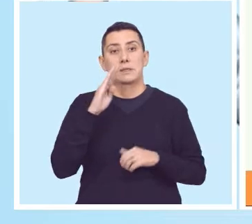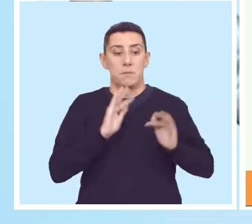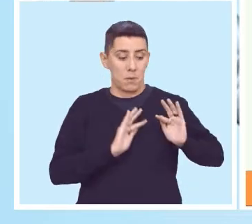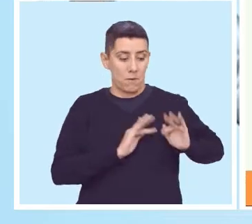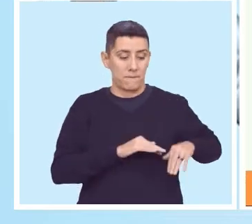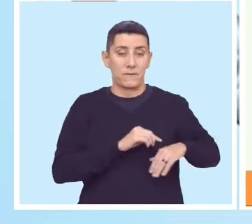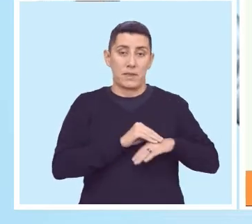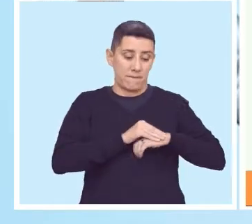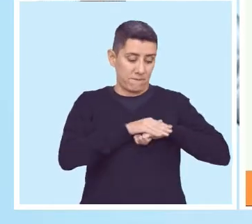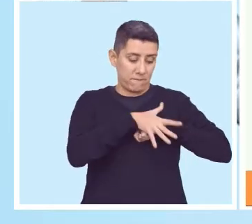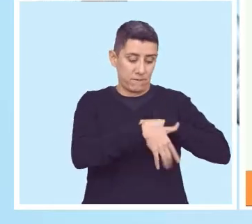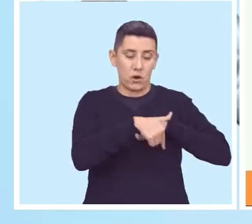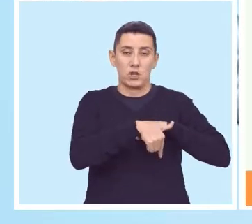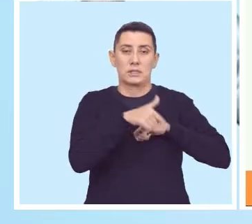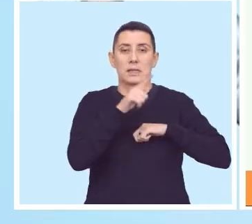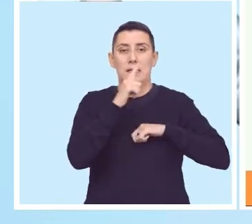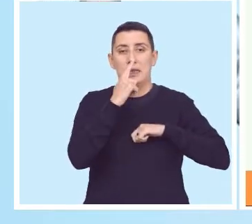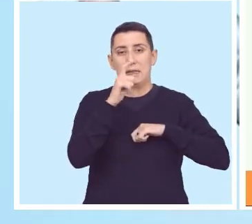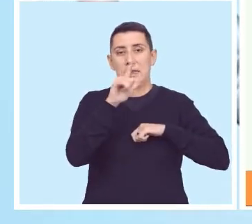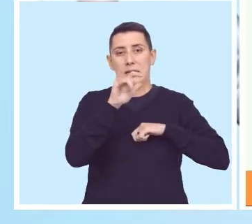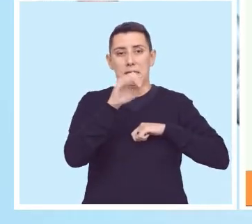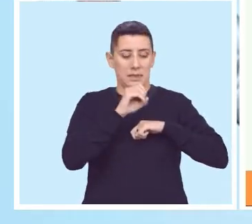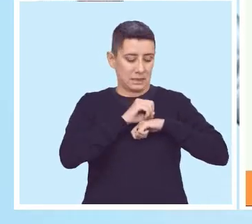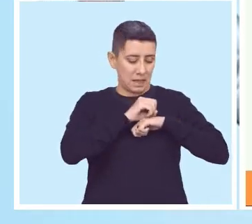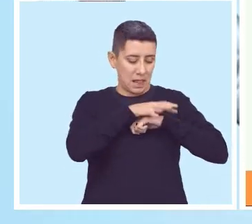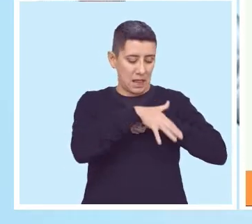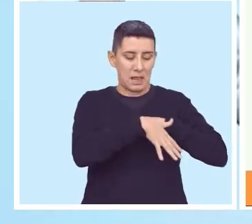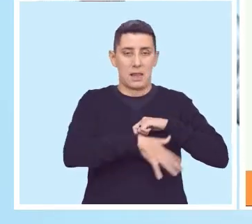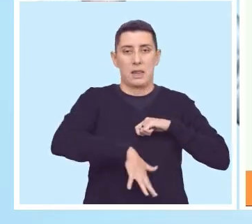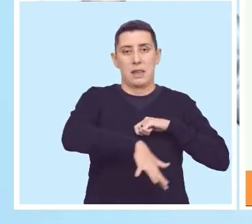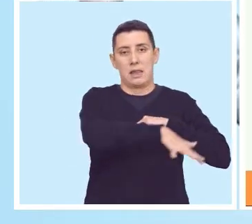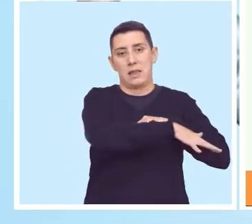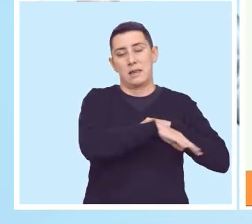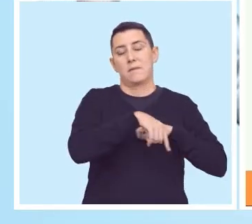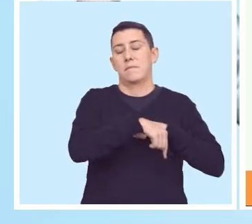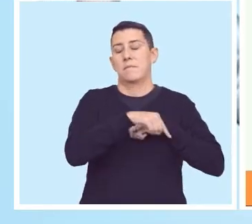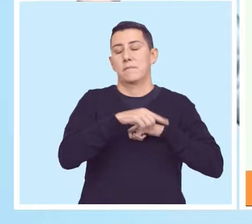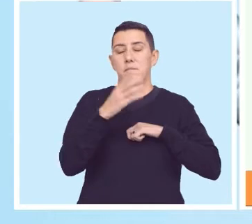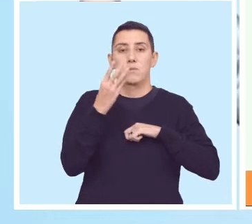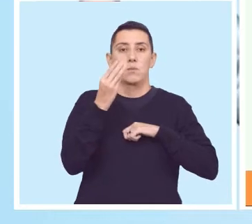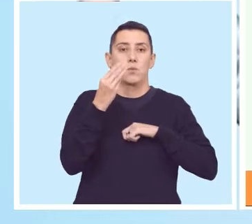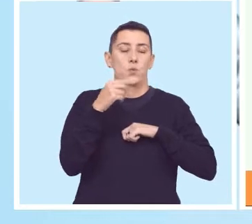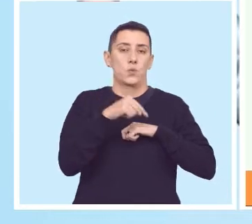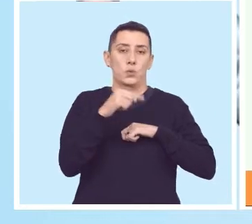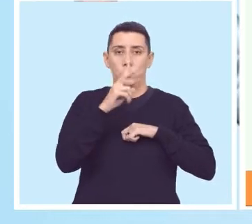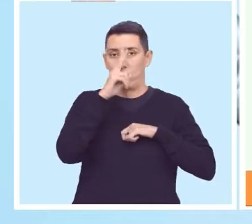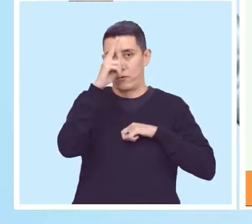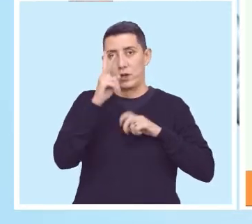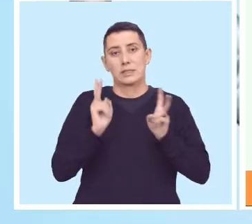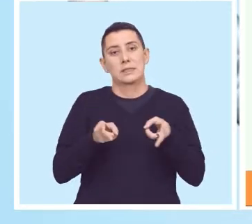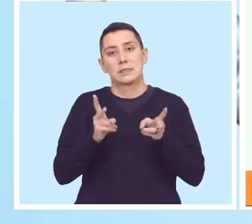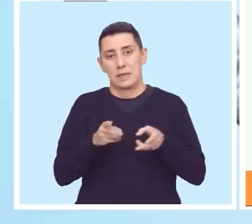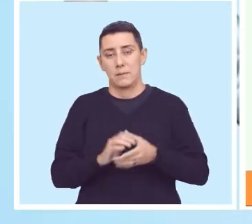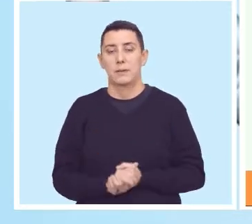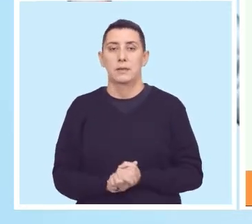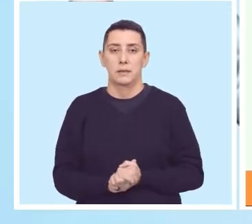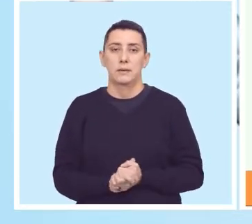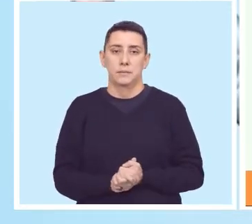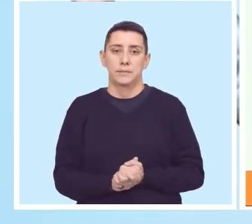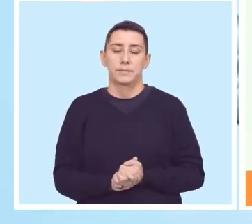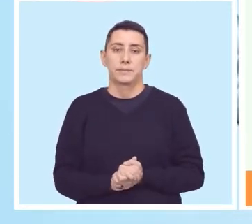na foz, né? Nessa parte aqui da bacia, o lixo ficava praticamente todo concentrado aqui. Bom,